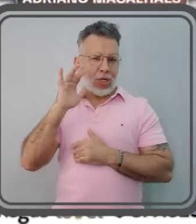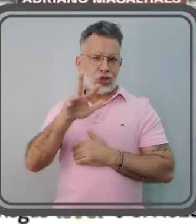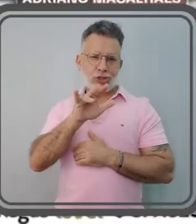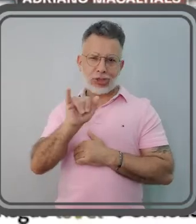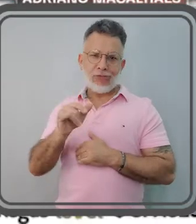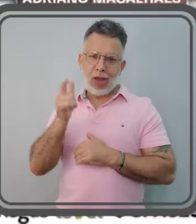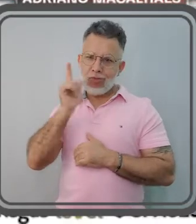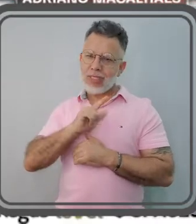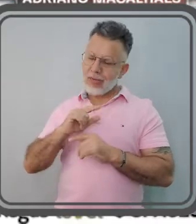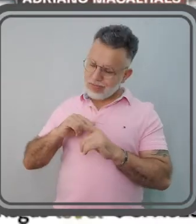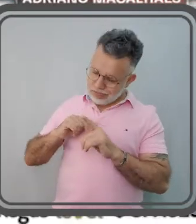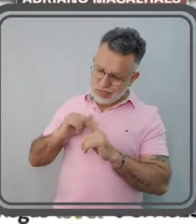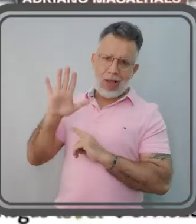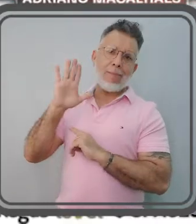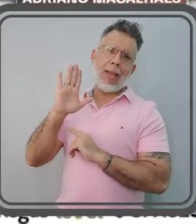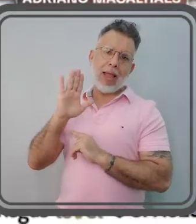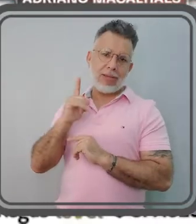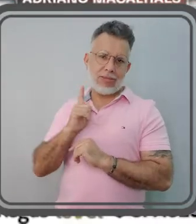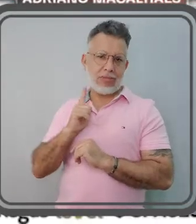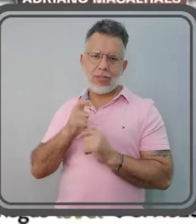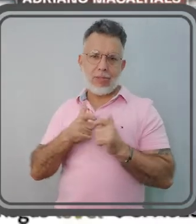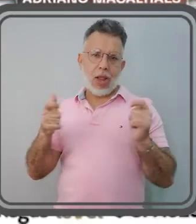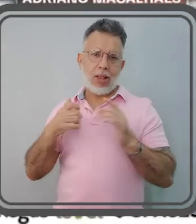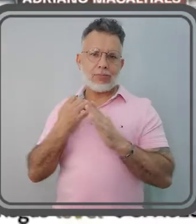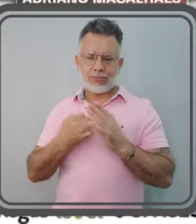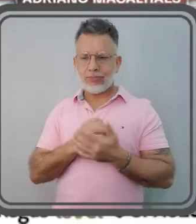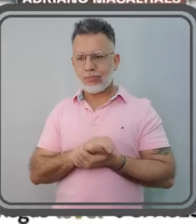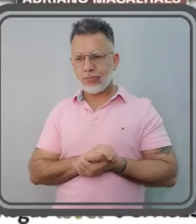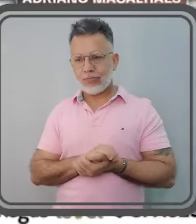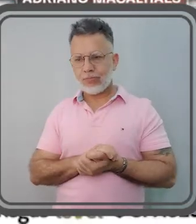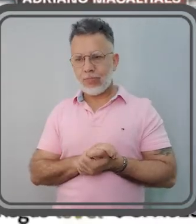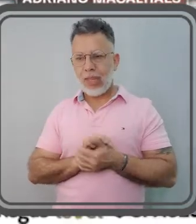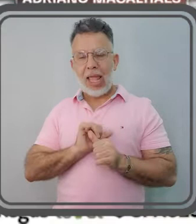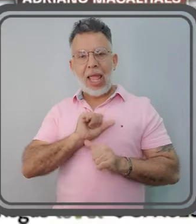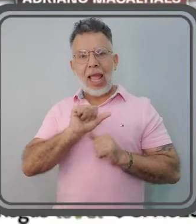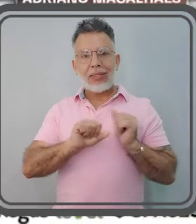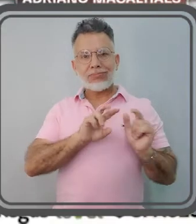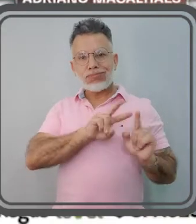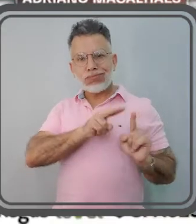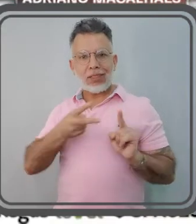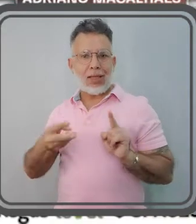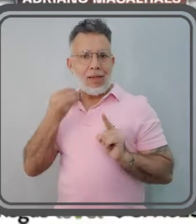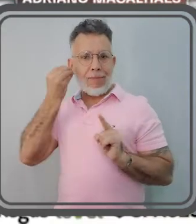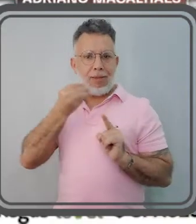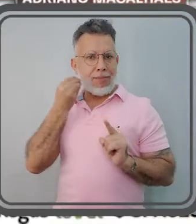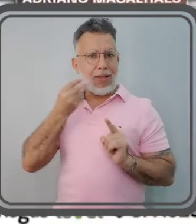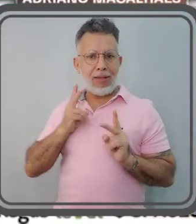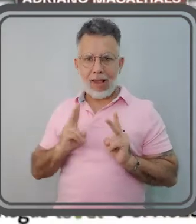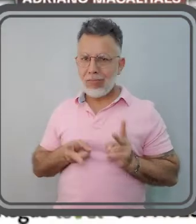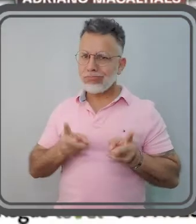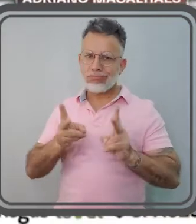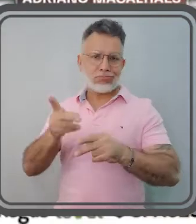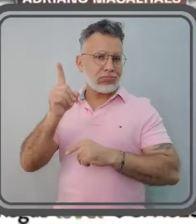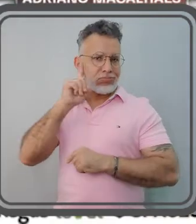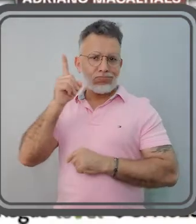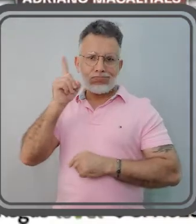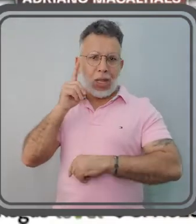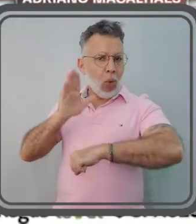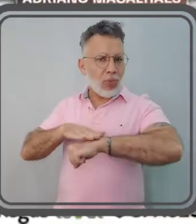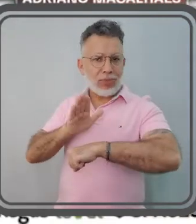A transferência de know-how ela é contínua, né? Ela é o tempo inteiro, né? A gente lança várias campanhas